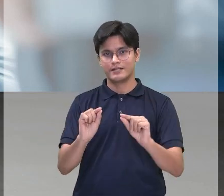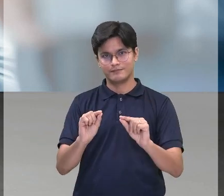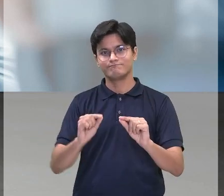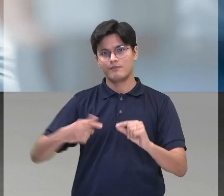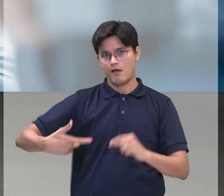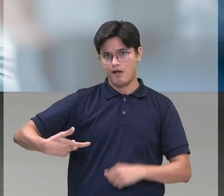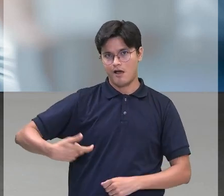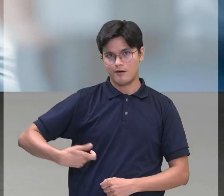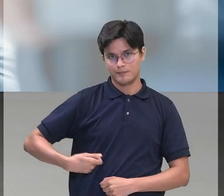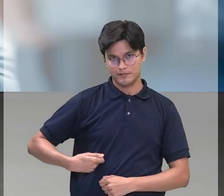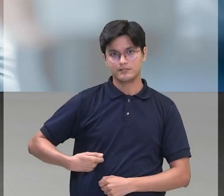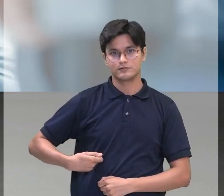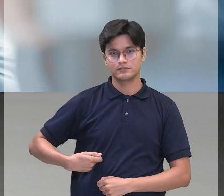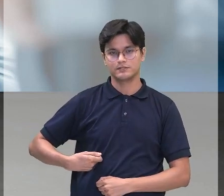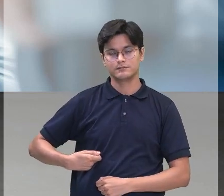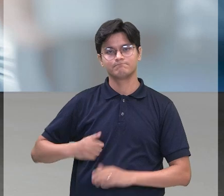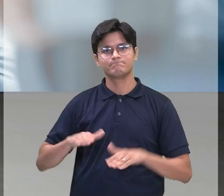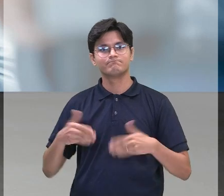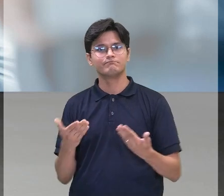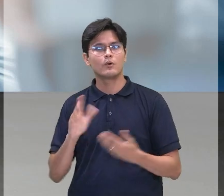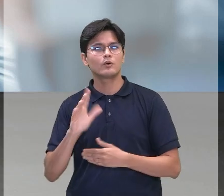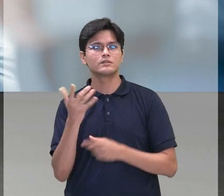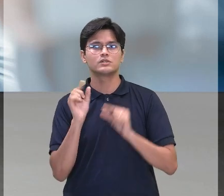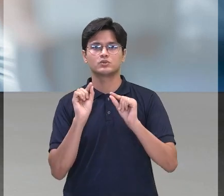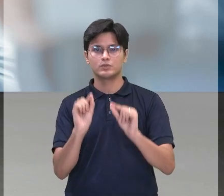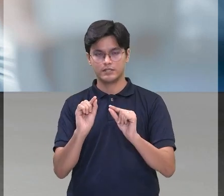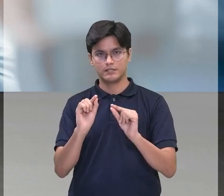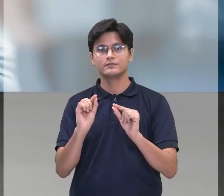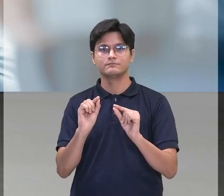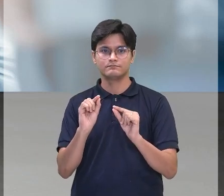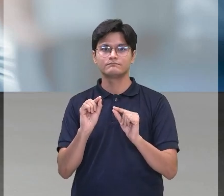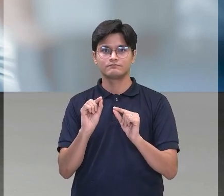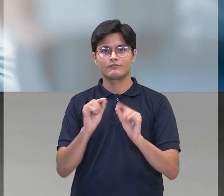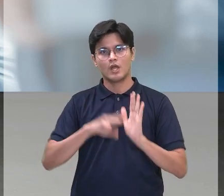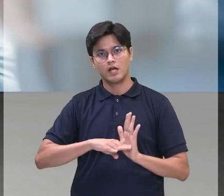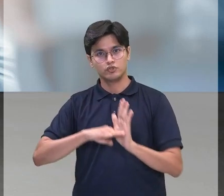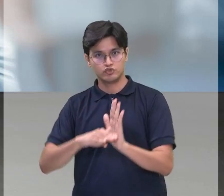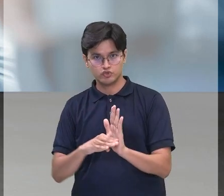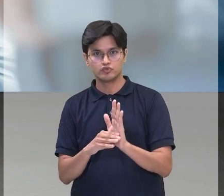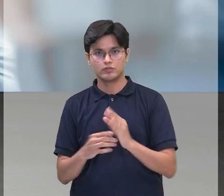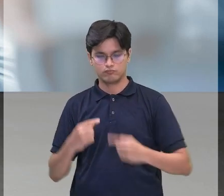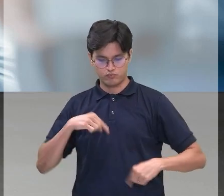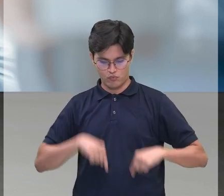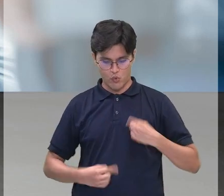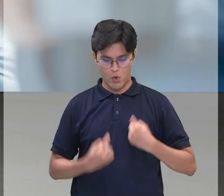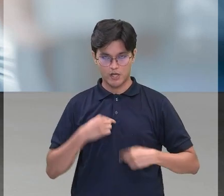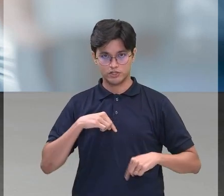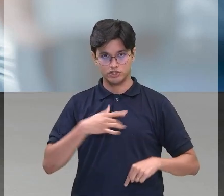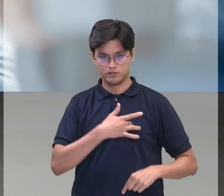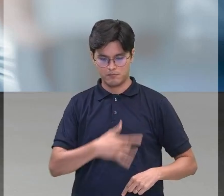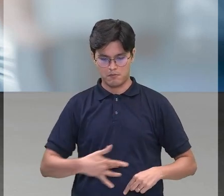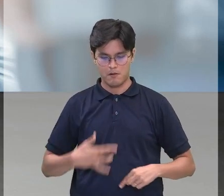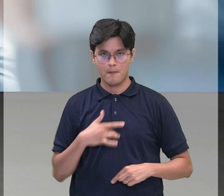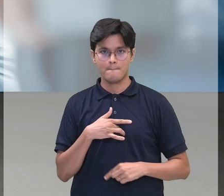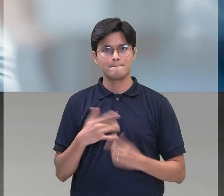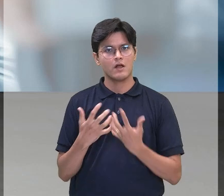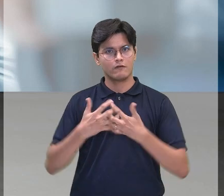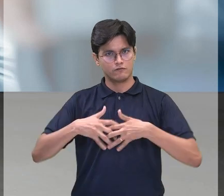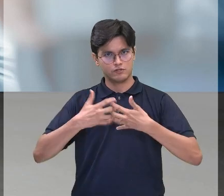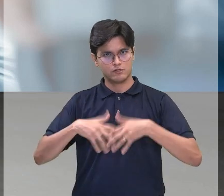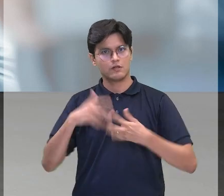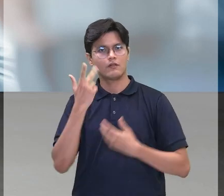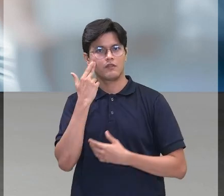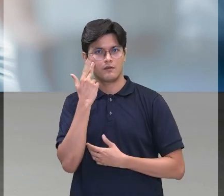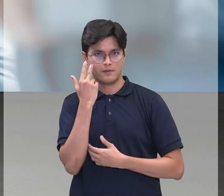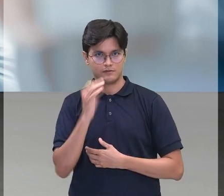quando ela aplica insulina, isso acontece, né, no seu organismo, o que deveria ser de uma forma natural, acaba acontecendo através da aplicação desse